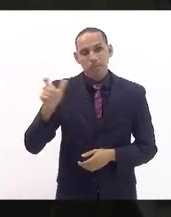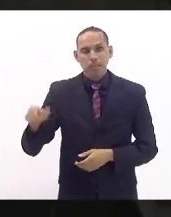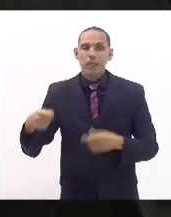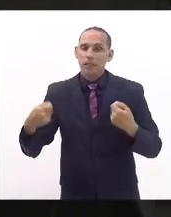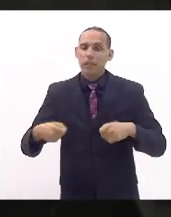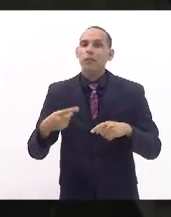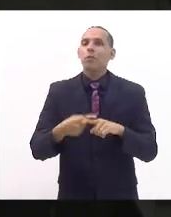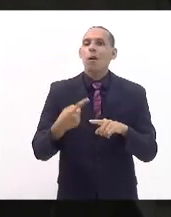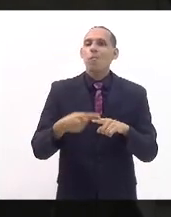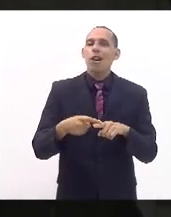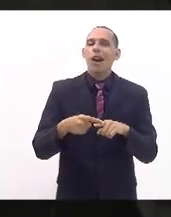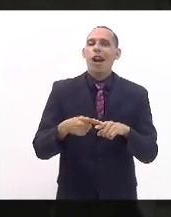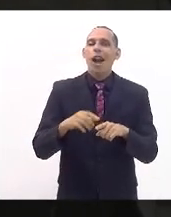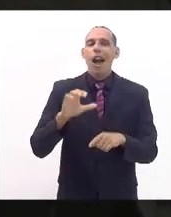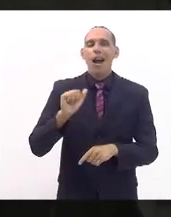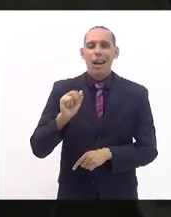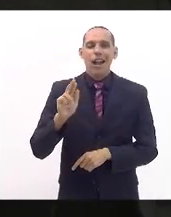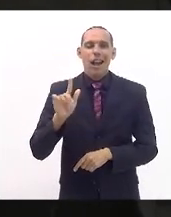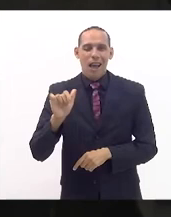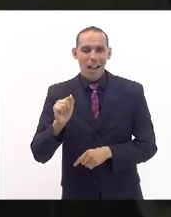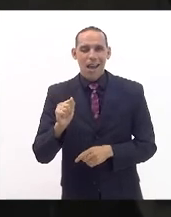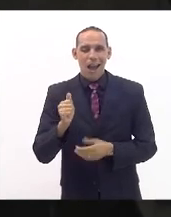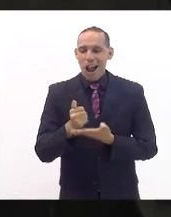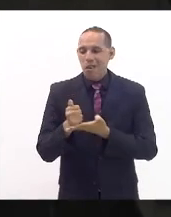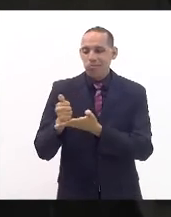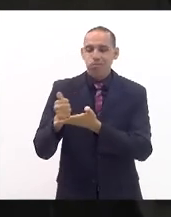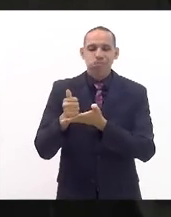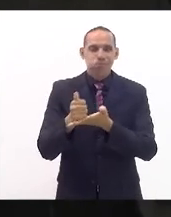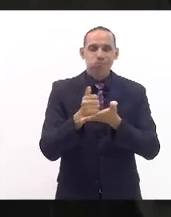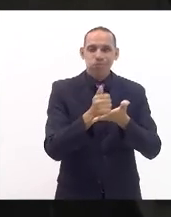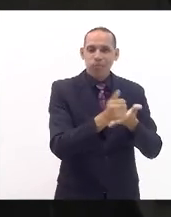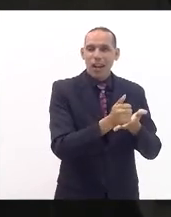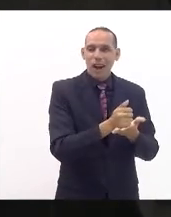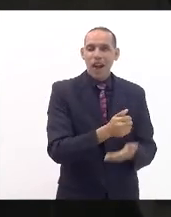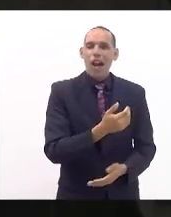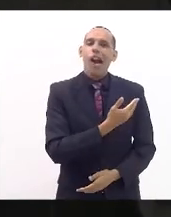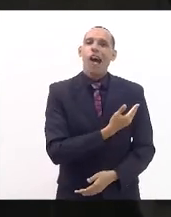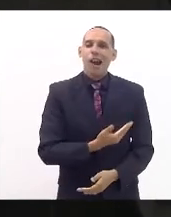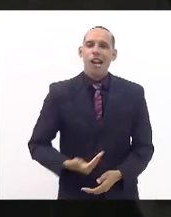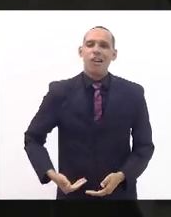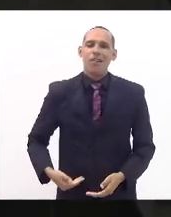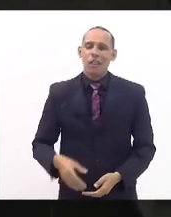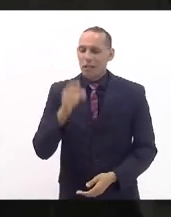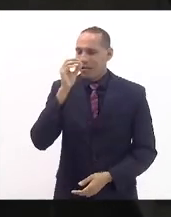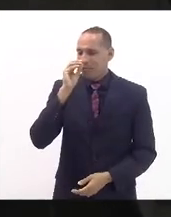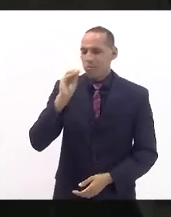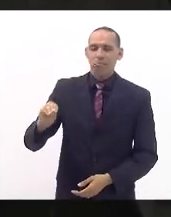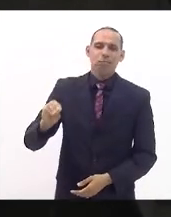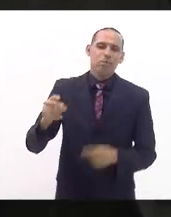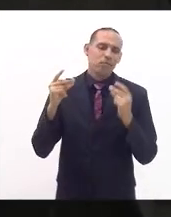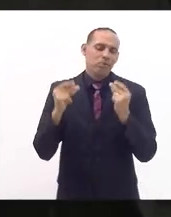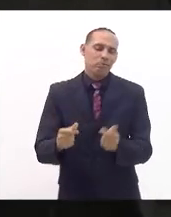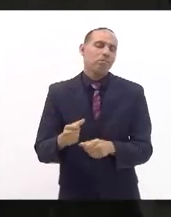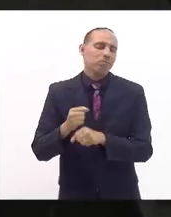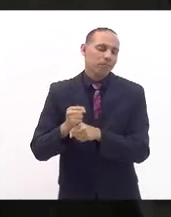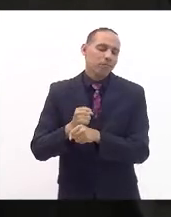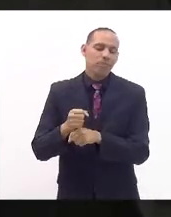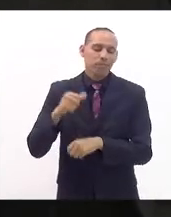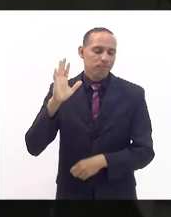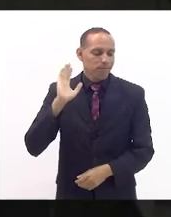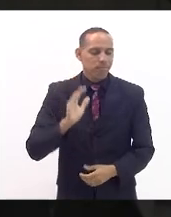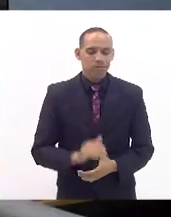o de carga, deputada Célia Jordão, o governo já deixou de mão há muito